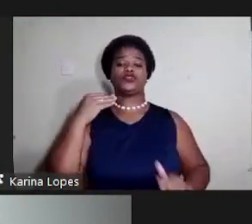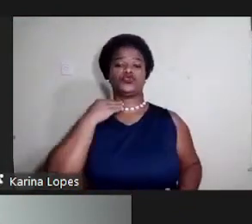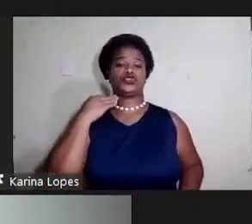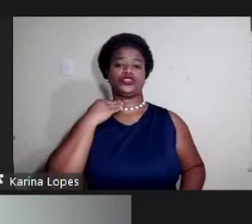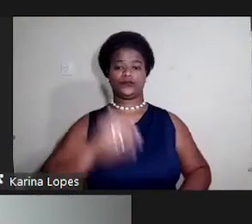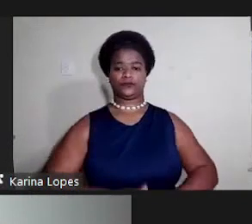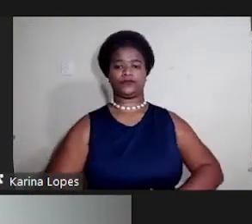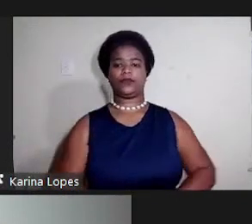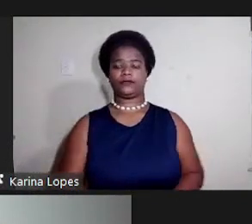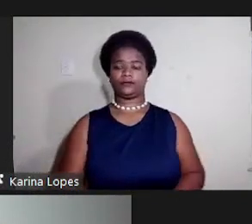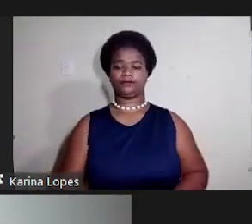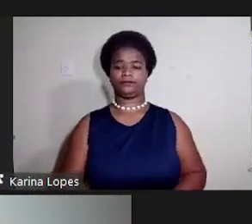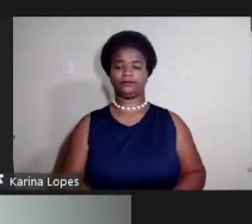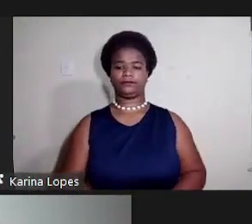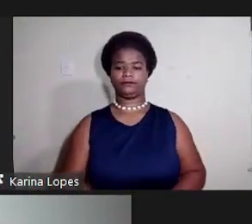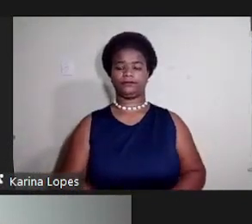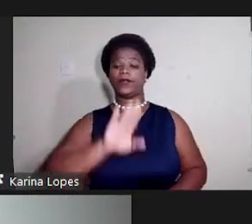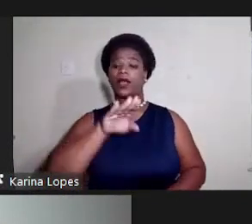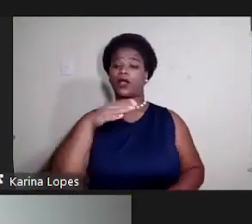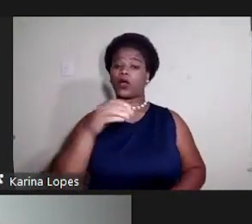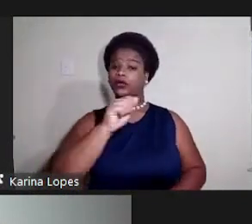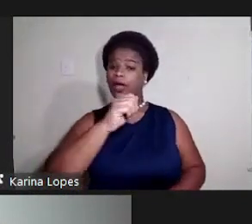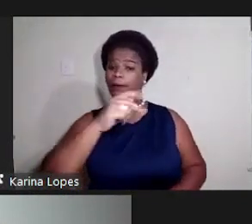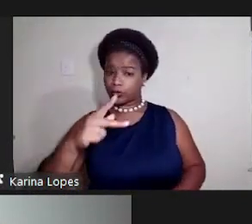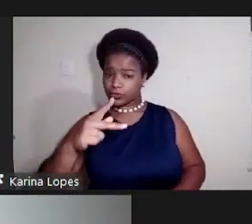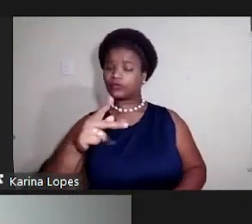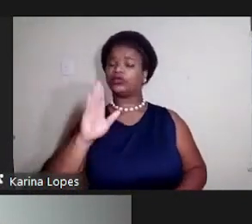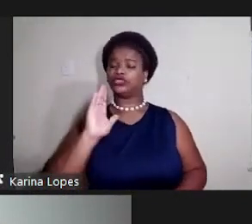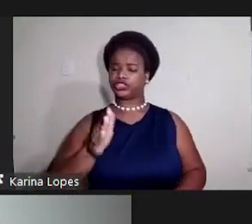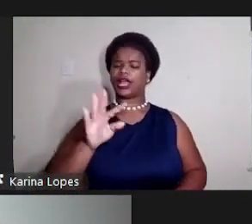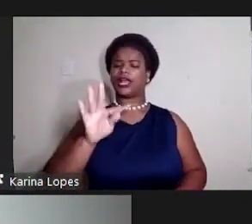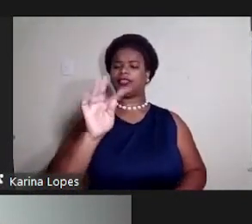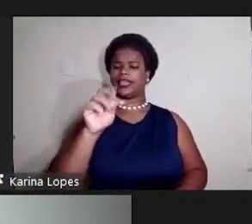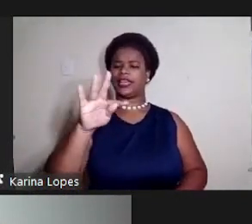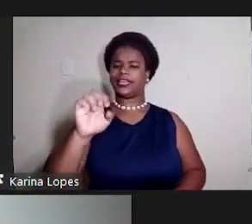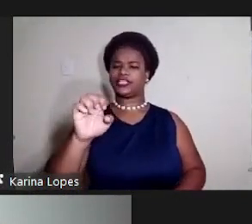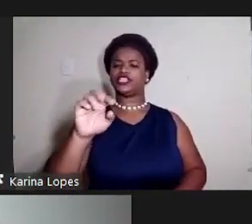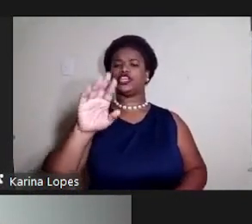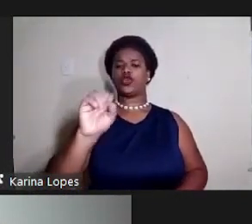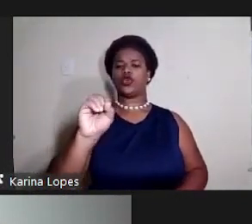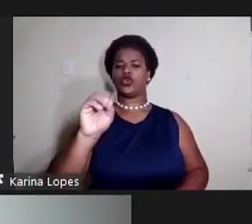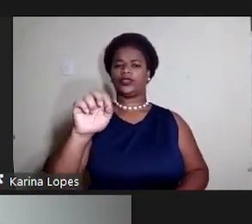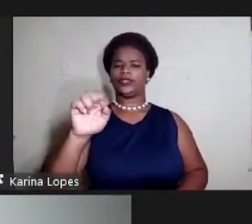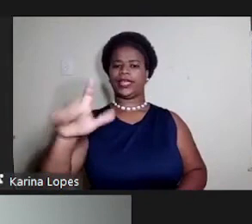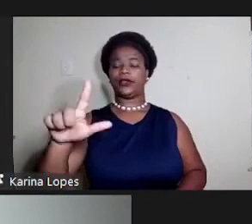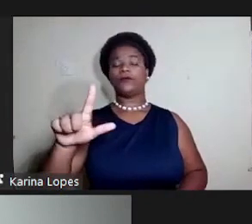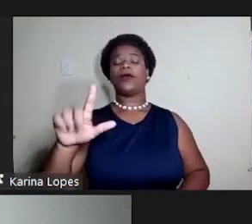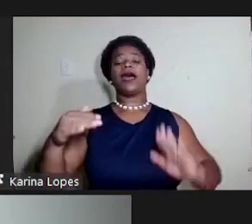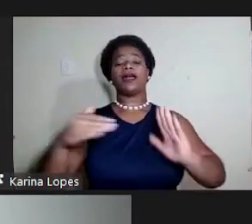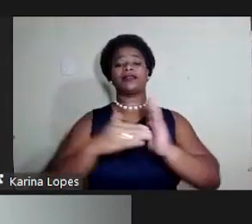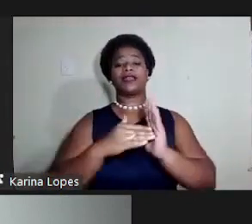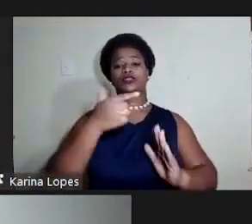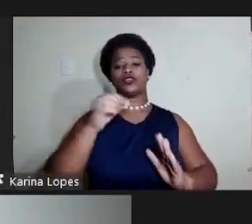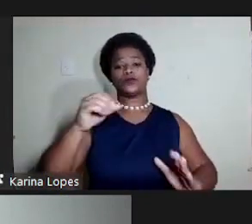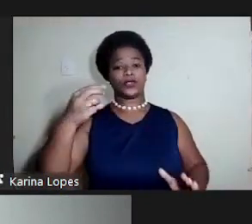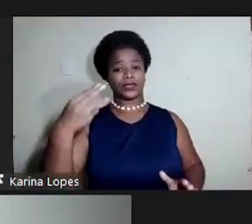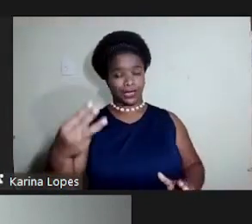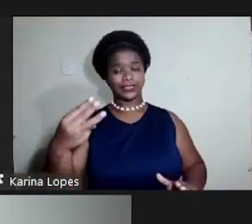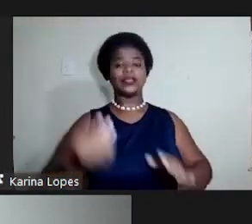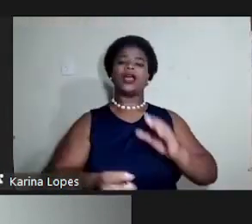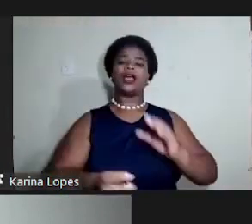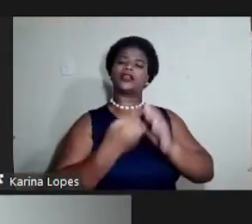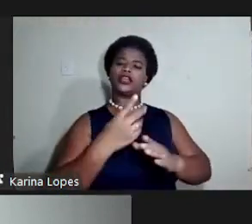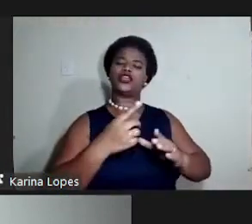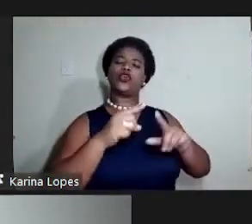Quando se aposentou como tenente-coronel e até o ano de 2013 em consultório particular. Foi membro e